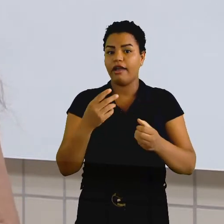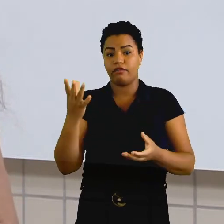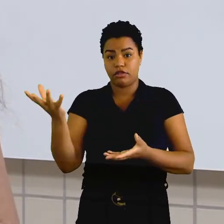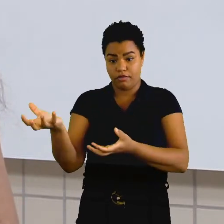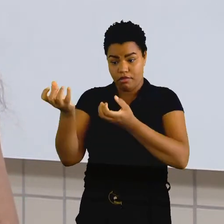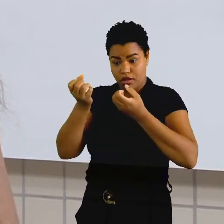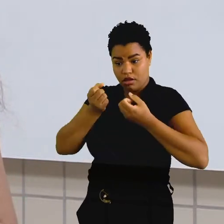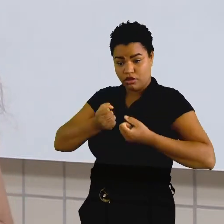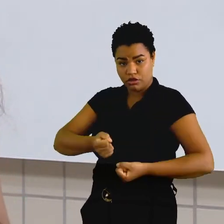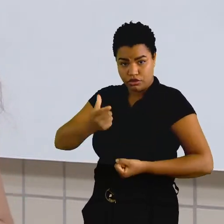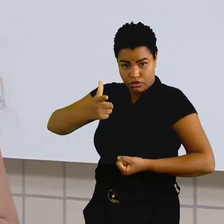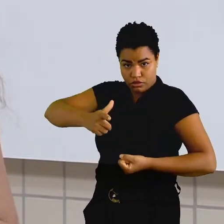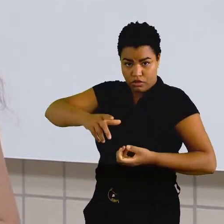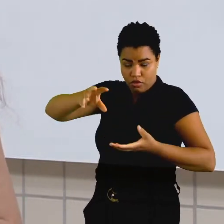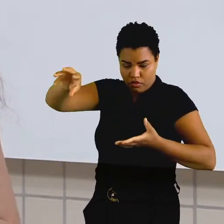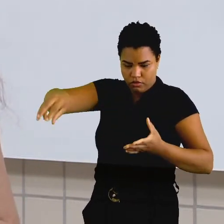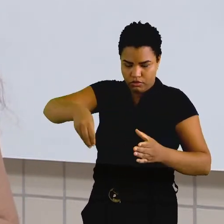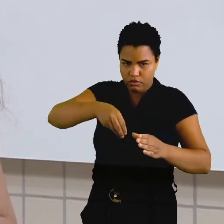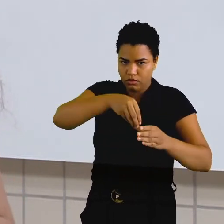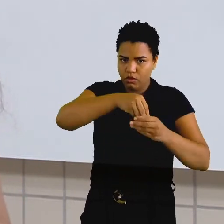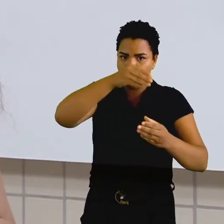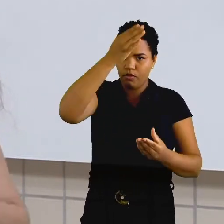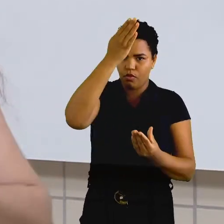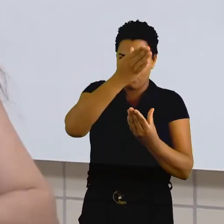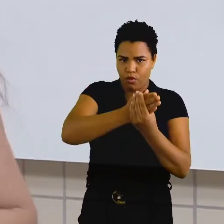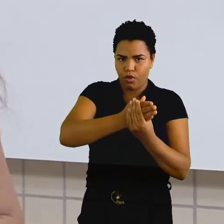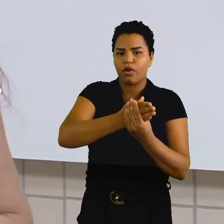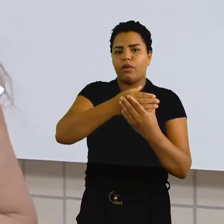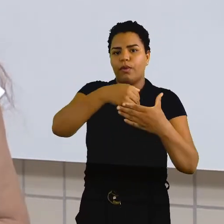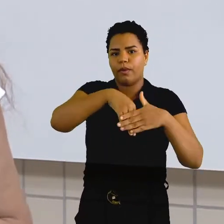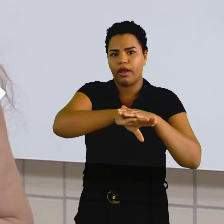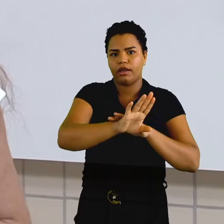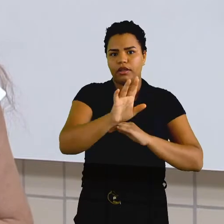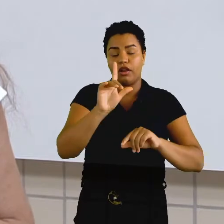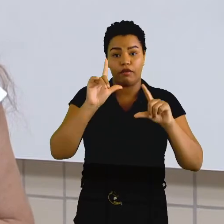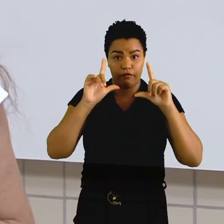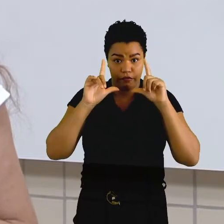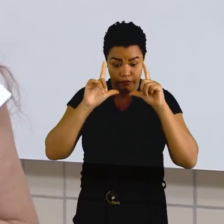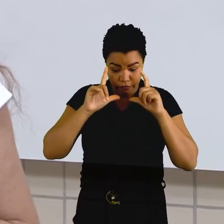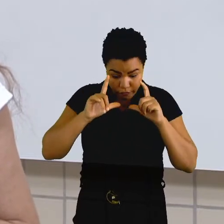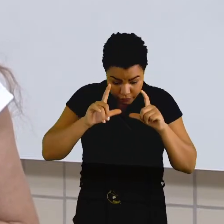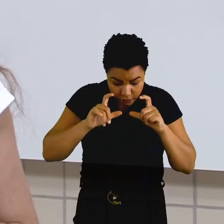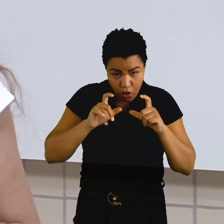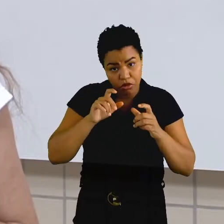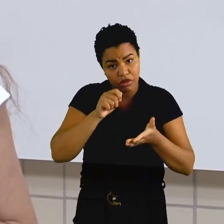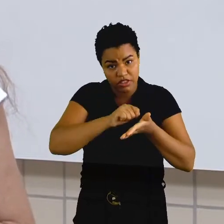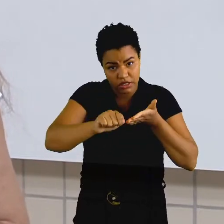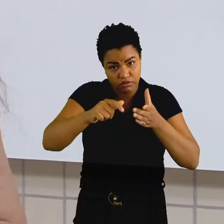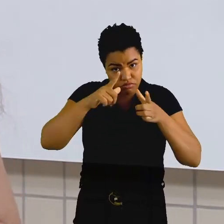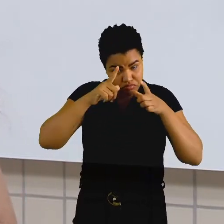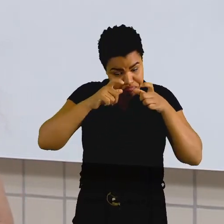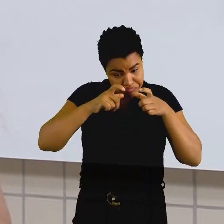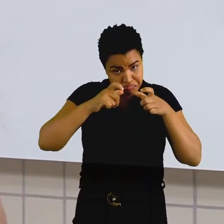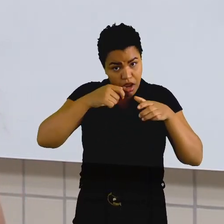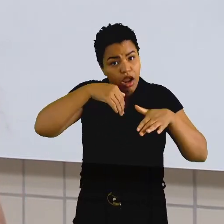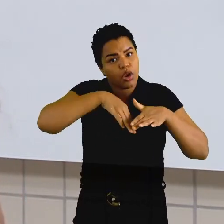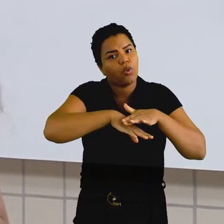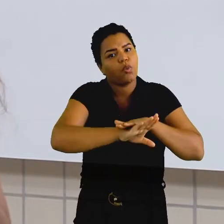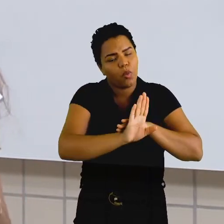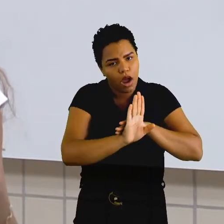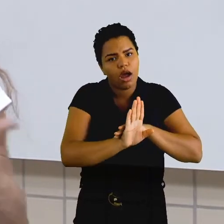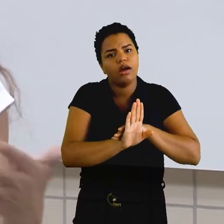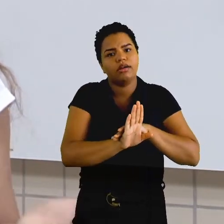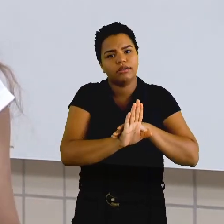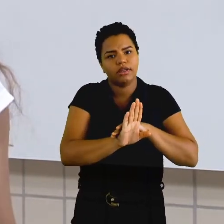você enviar uma foto, já guarda esse seu texto dentro dessa pasta, que aí ao final do ano você vai